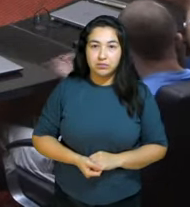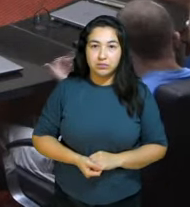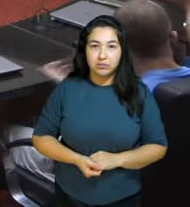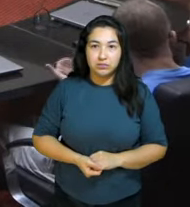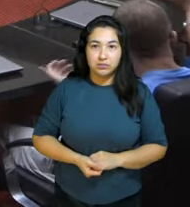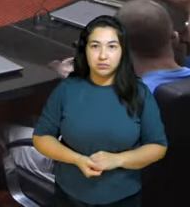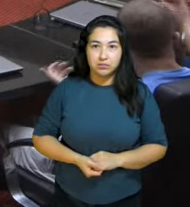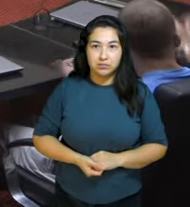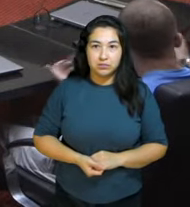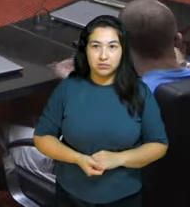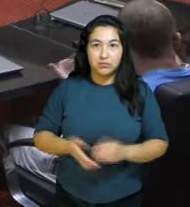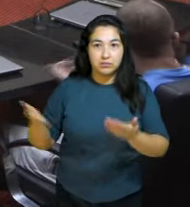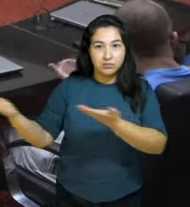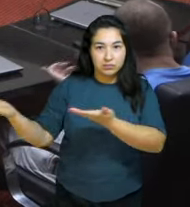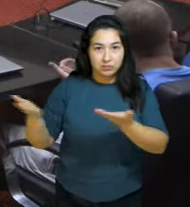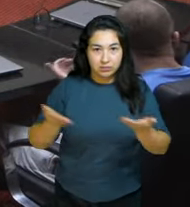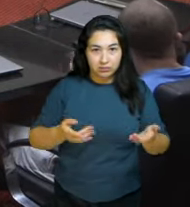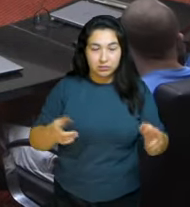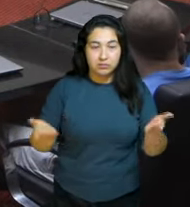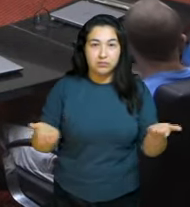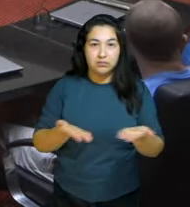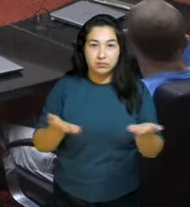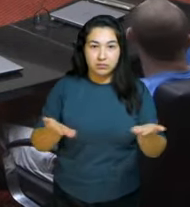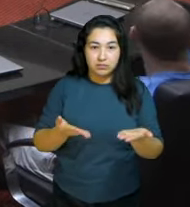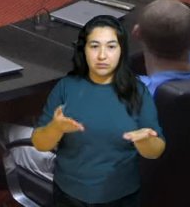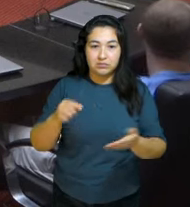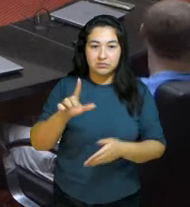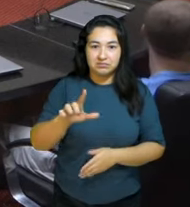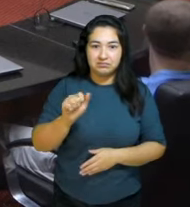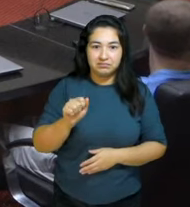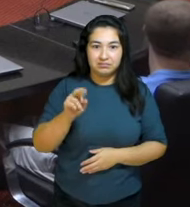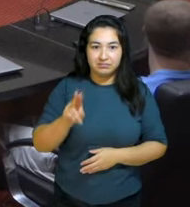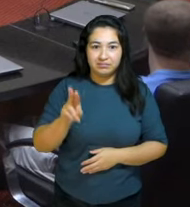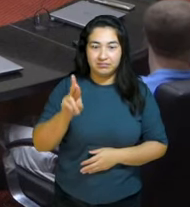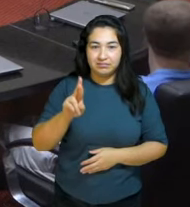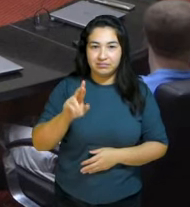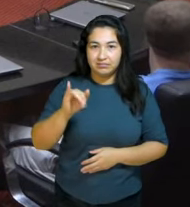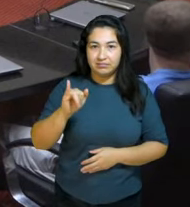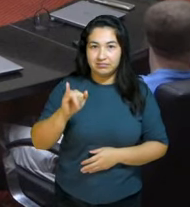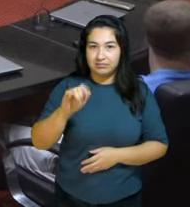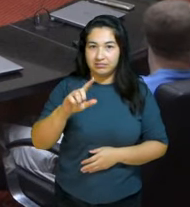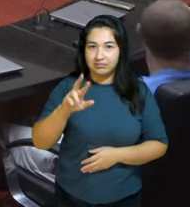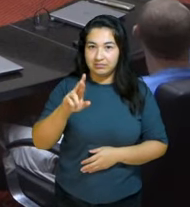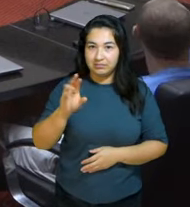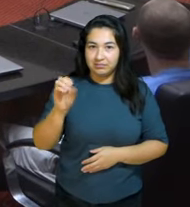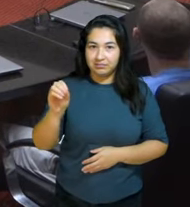Com a palavra, senhor Alziro Golfeto, conselheiro do Conselho Estadual de Esportes.